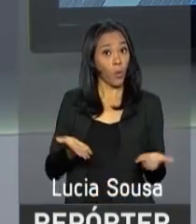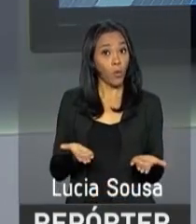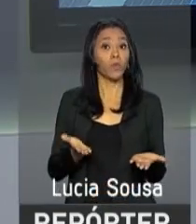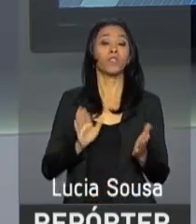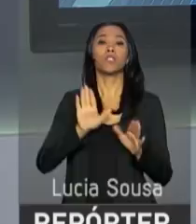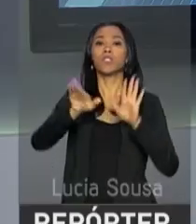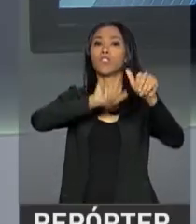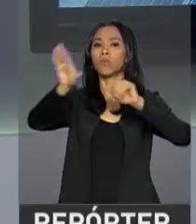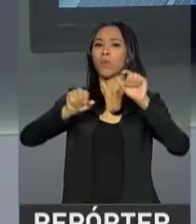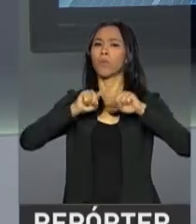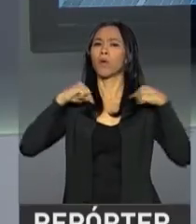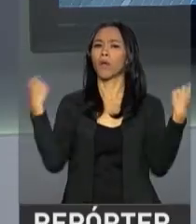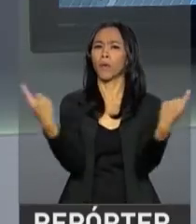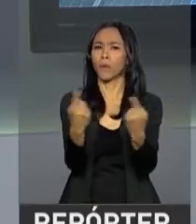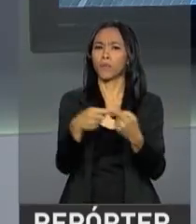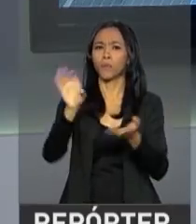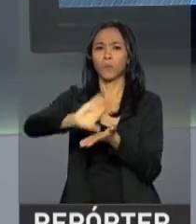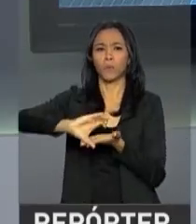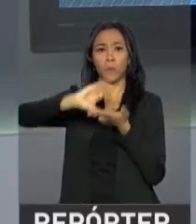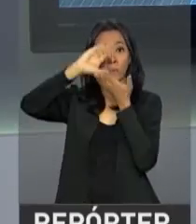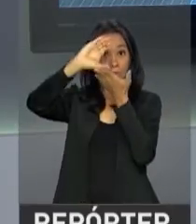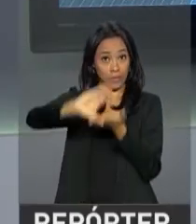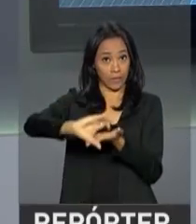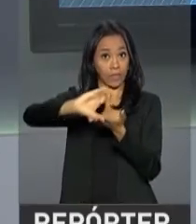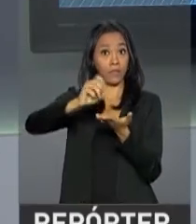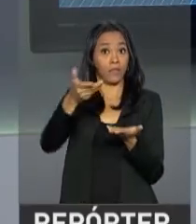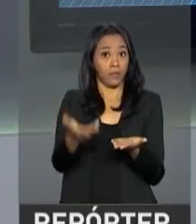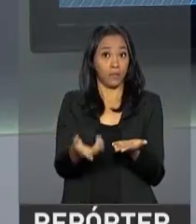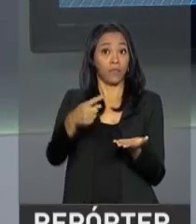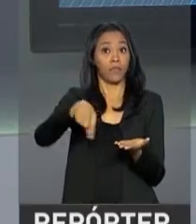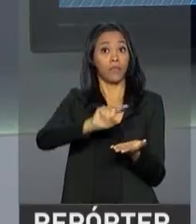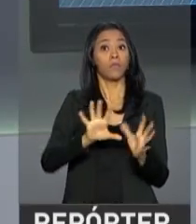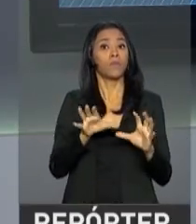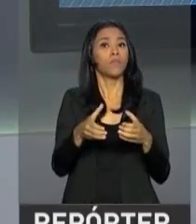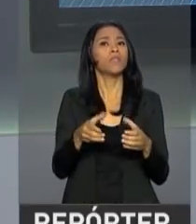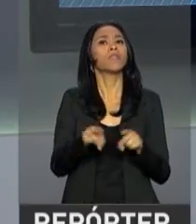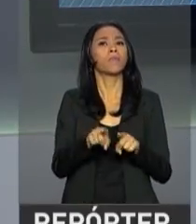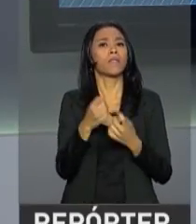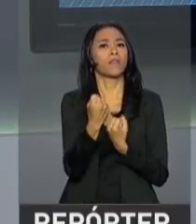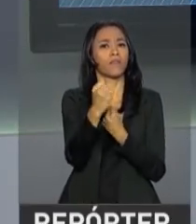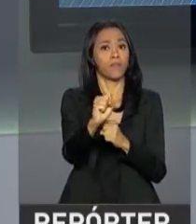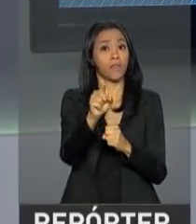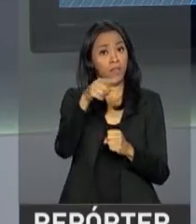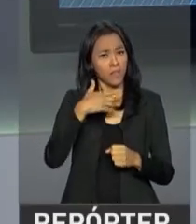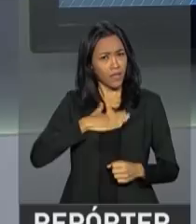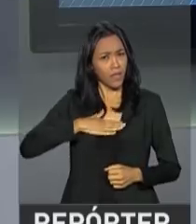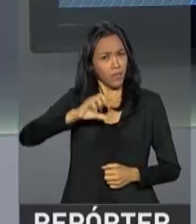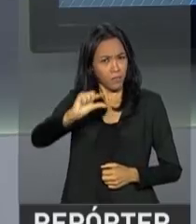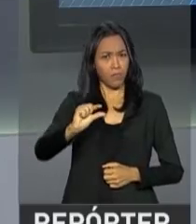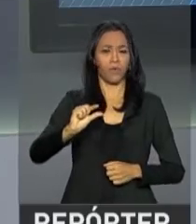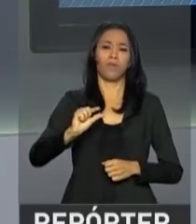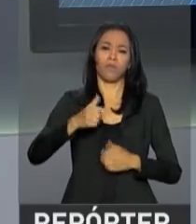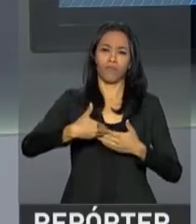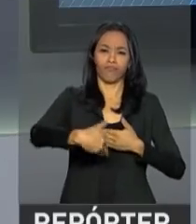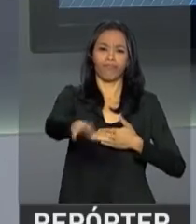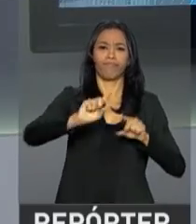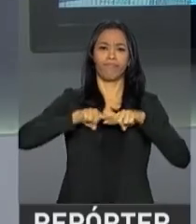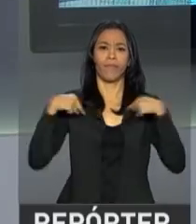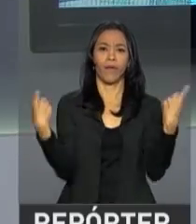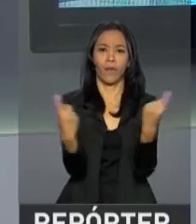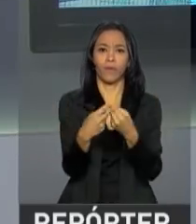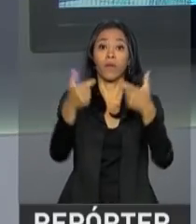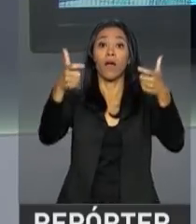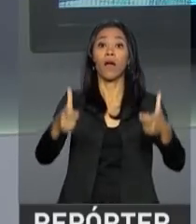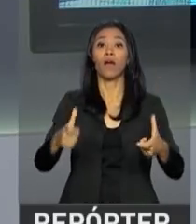dos conselhos da república e da defesa nacional o encontro será daqui a pouco no palácio da alvorada em brasília repórter luana